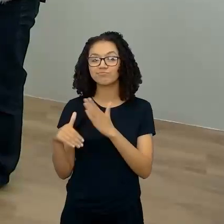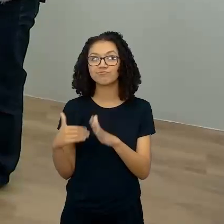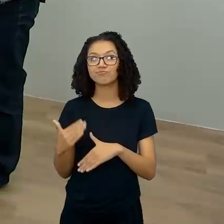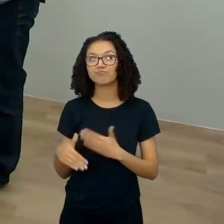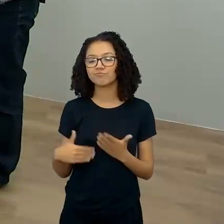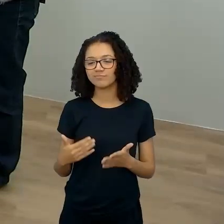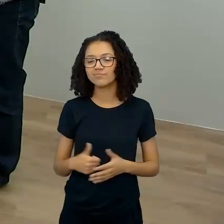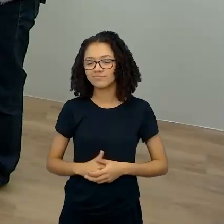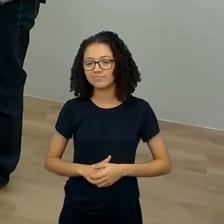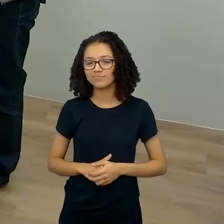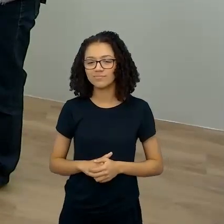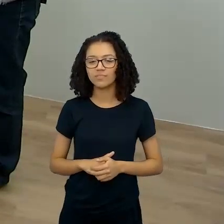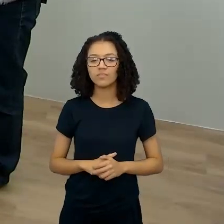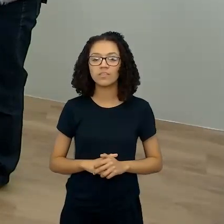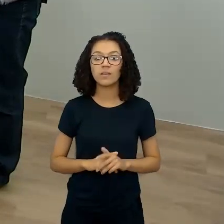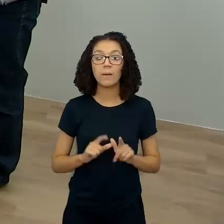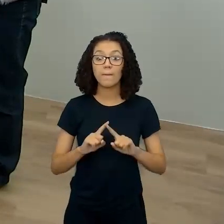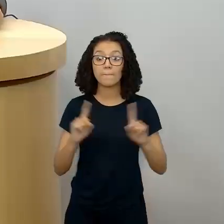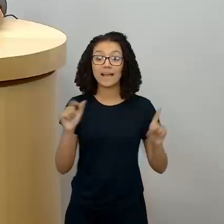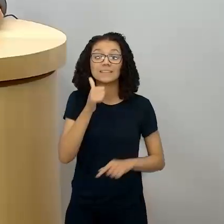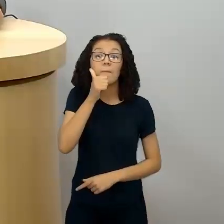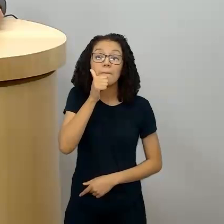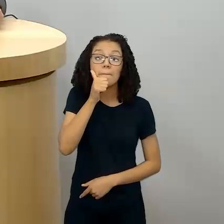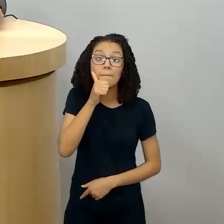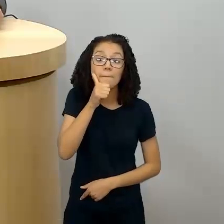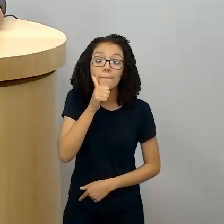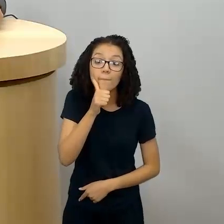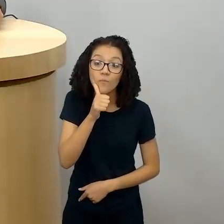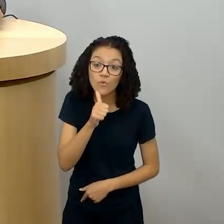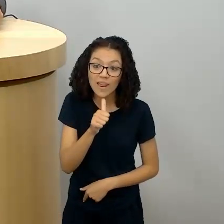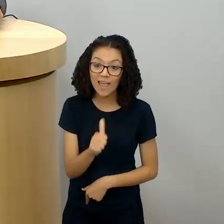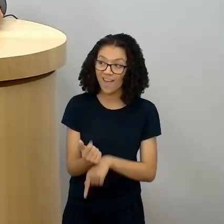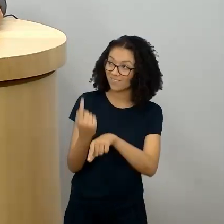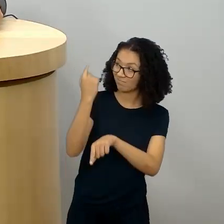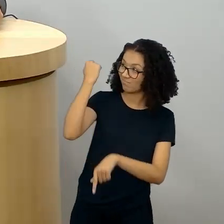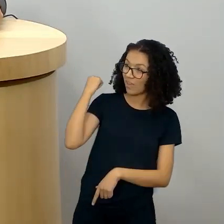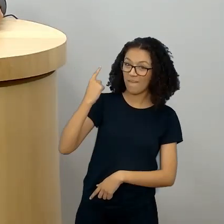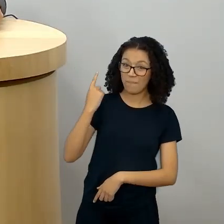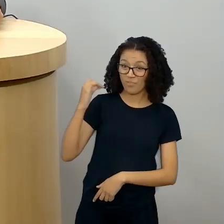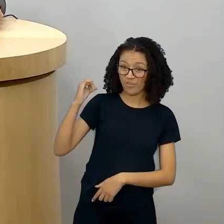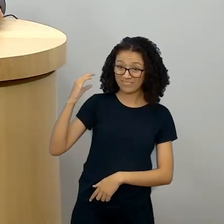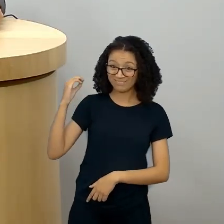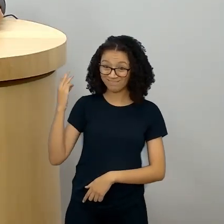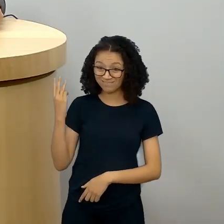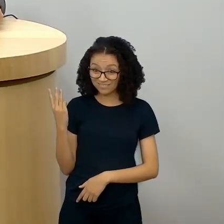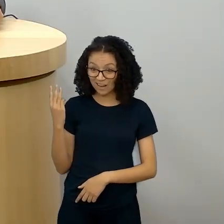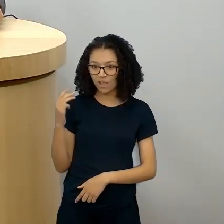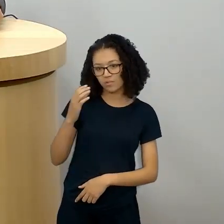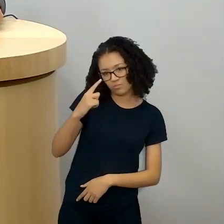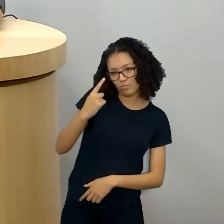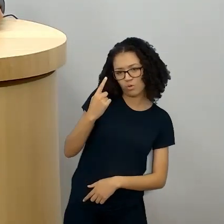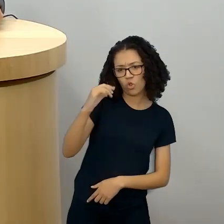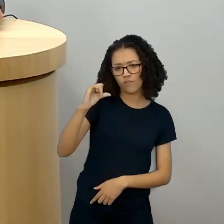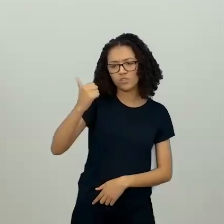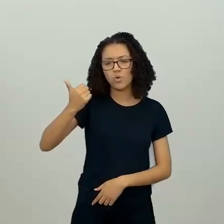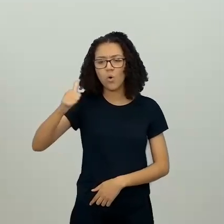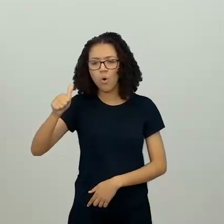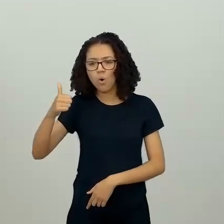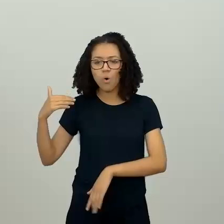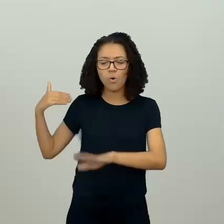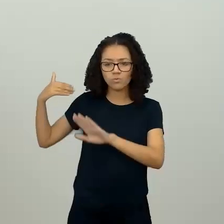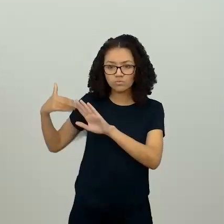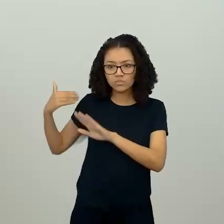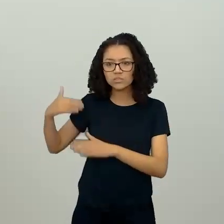Agora, no caso dela, por ser uma mulher, nessa época. Então, agora você veja a importância dela, né, no